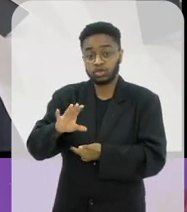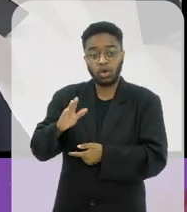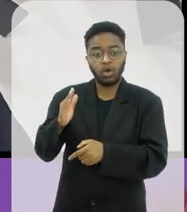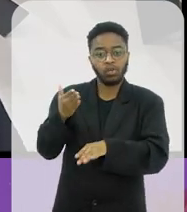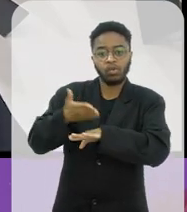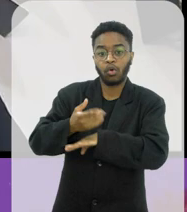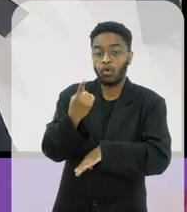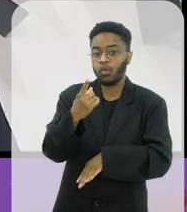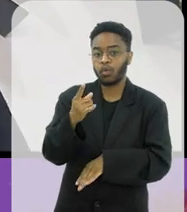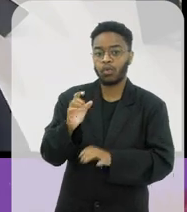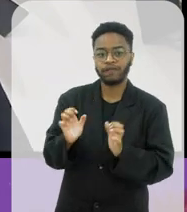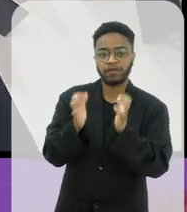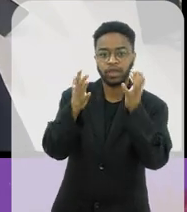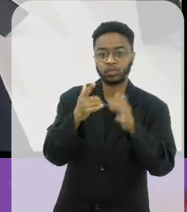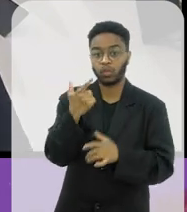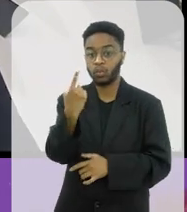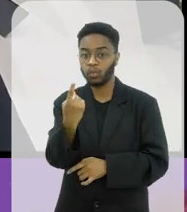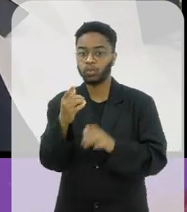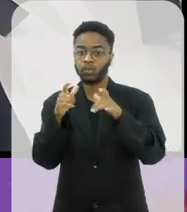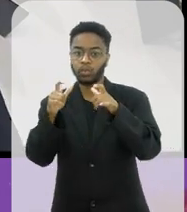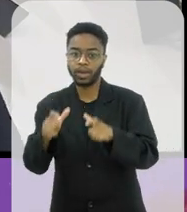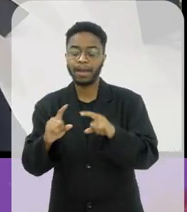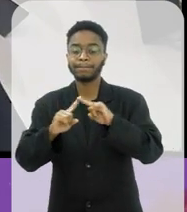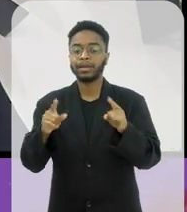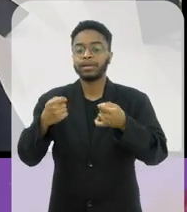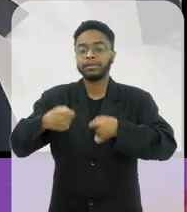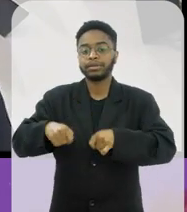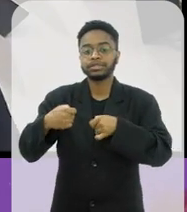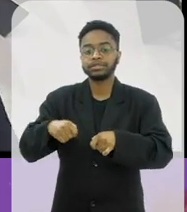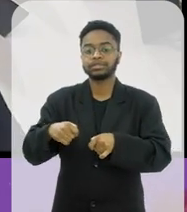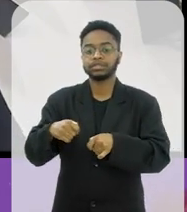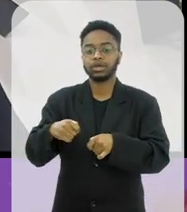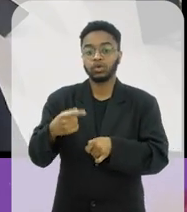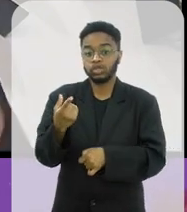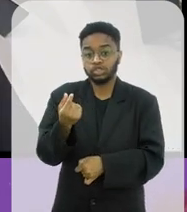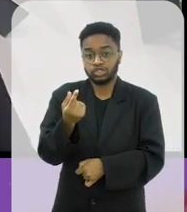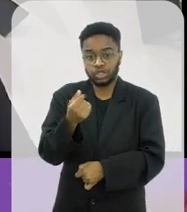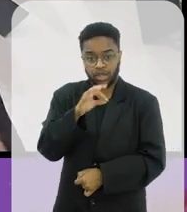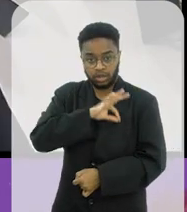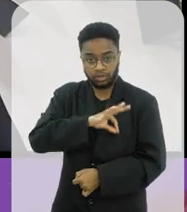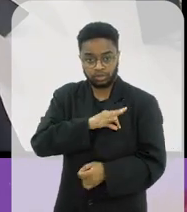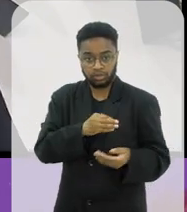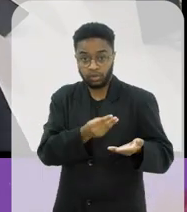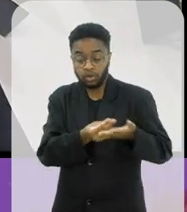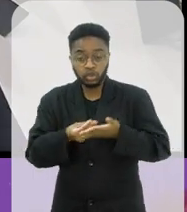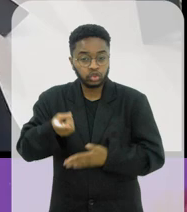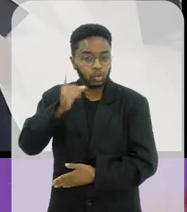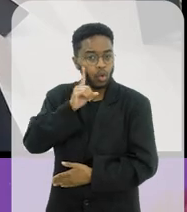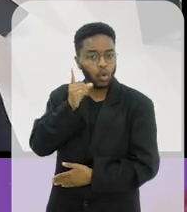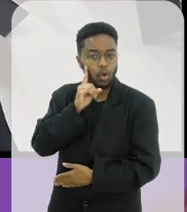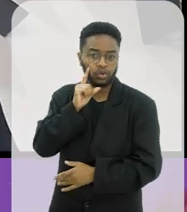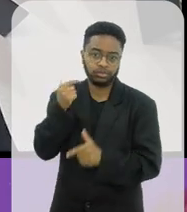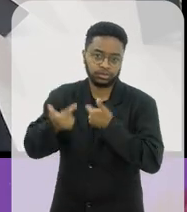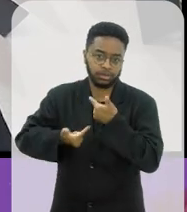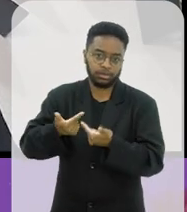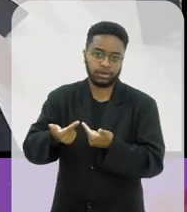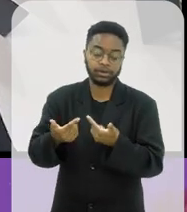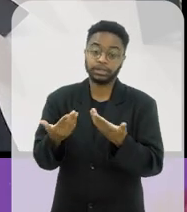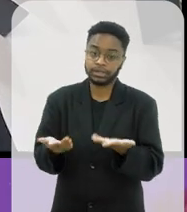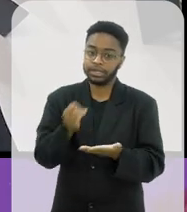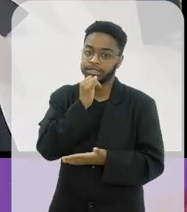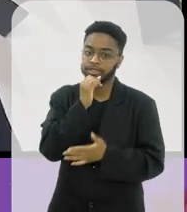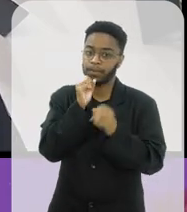evento, somente num local, e depende de levar aquela diária. Eu posso trazer aqui um exemplo do Maracanã.